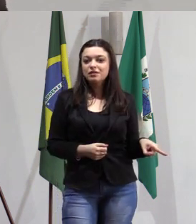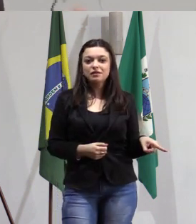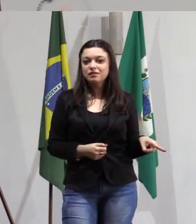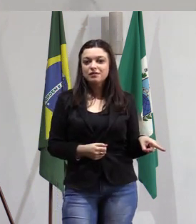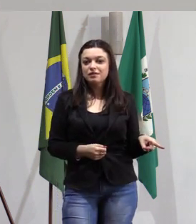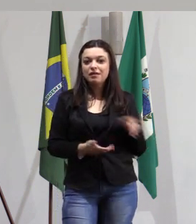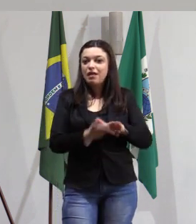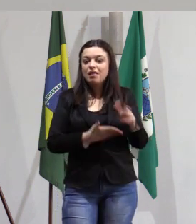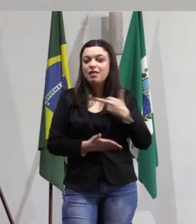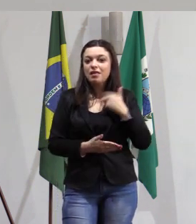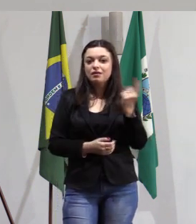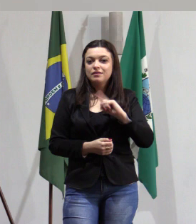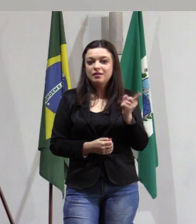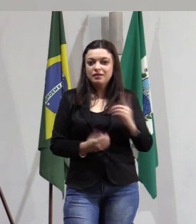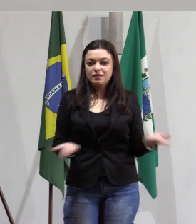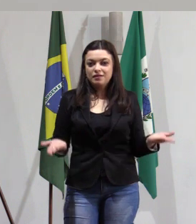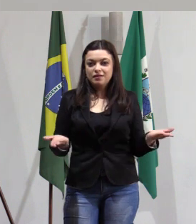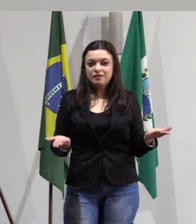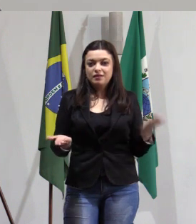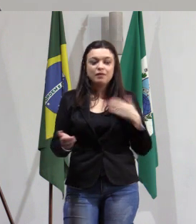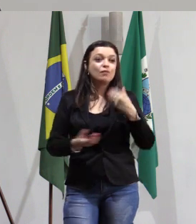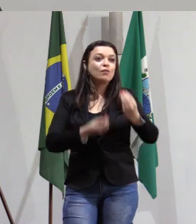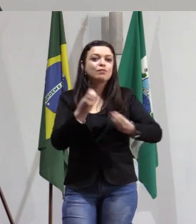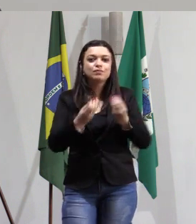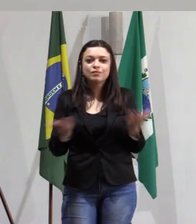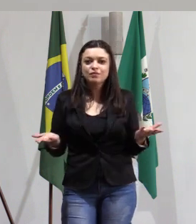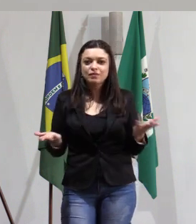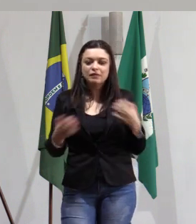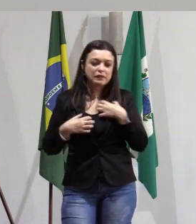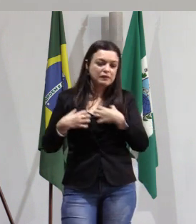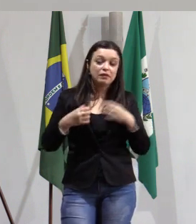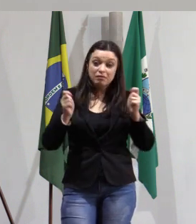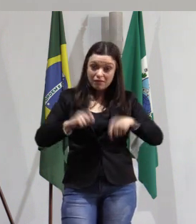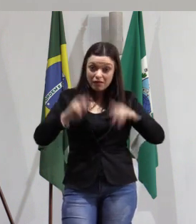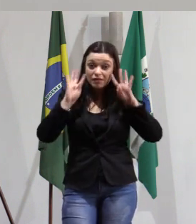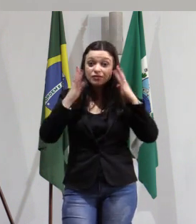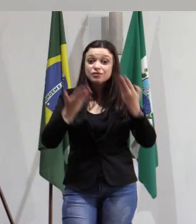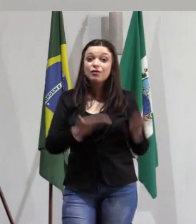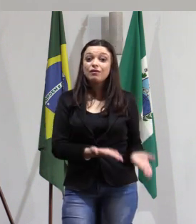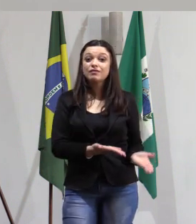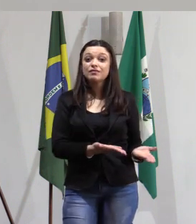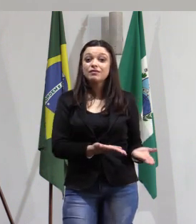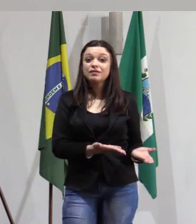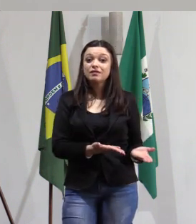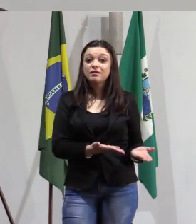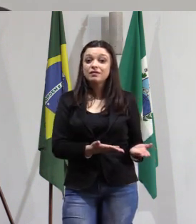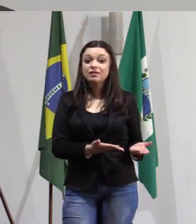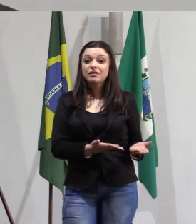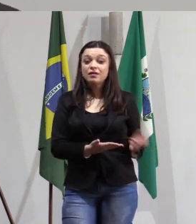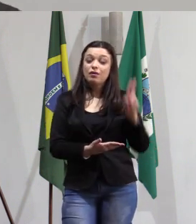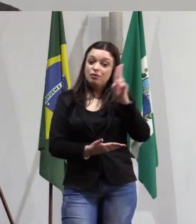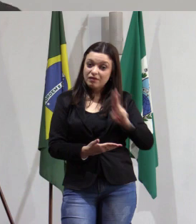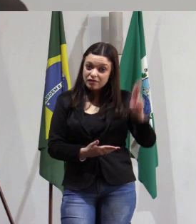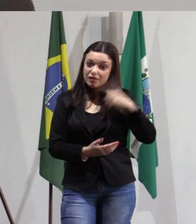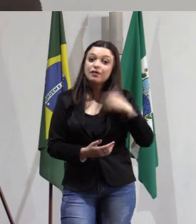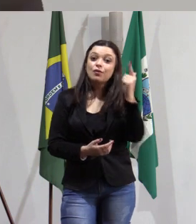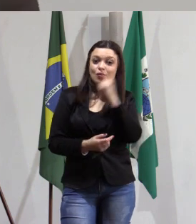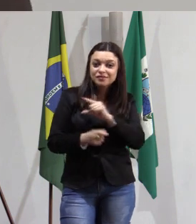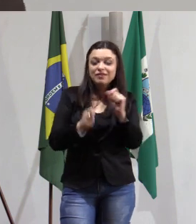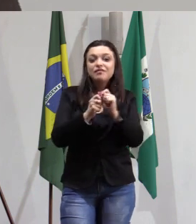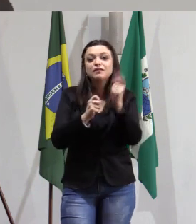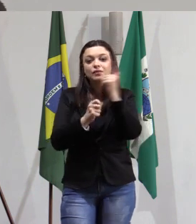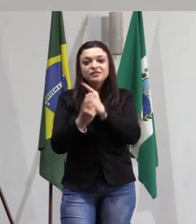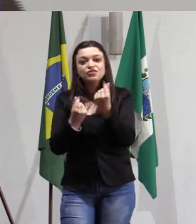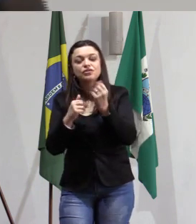Esse tipo de demanda, esse tipo de ansiedade, eu acho que pode ser resolvida, deve ser resolvida. Mas precisa ser